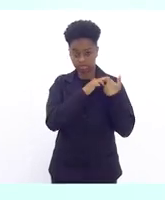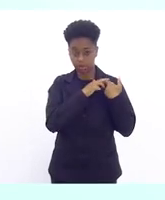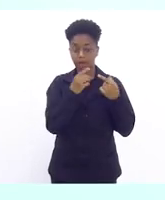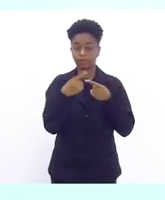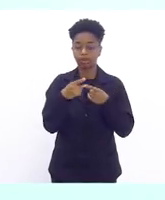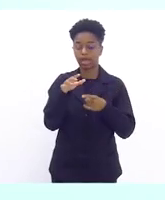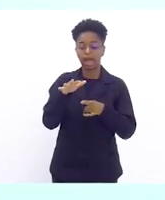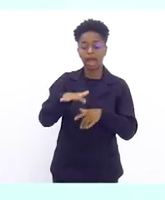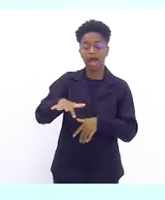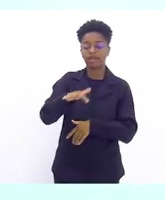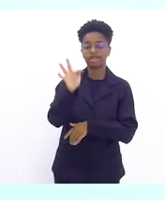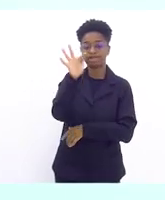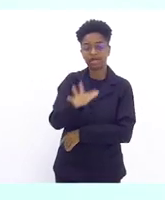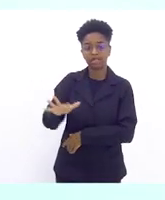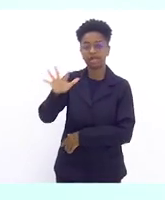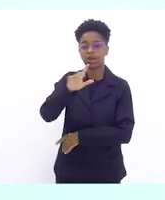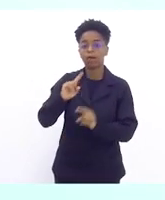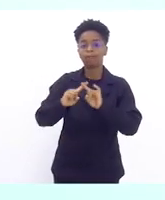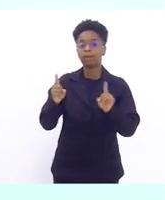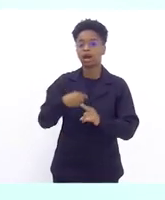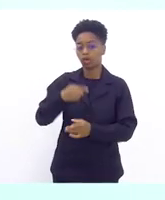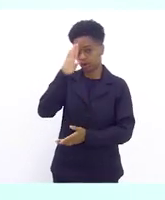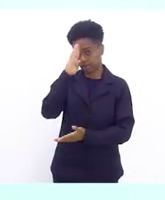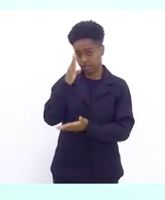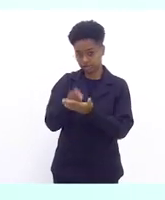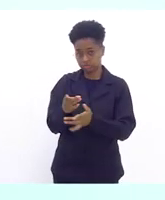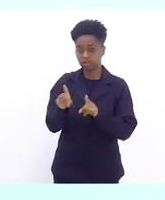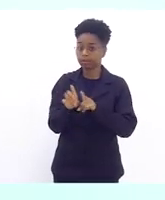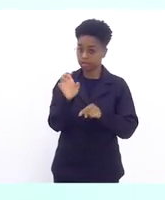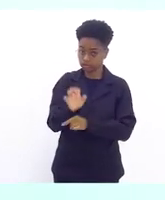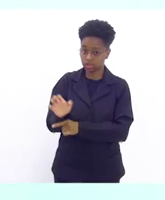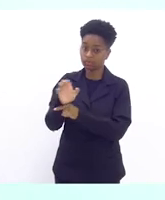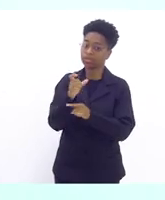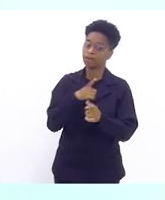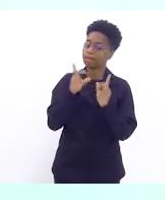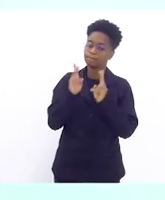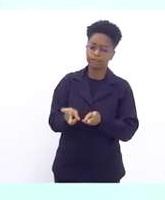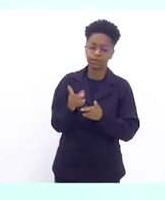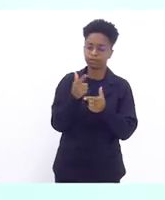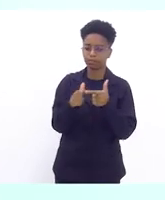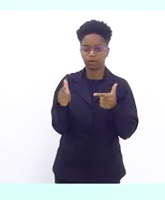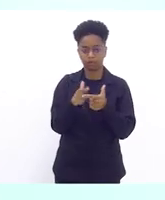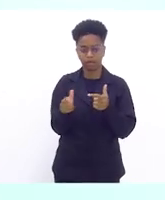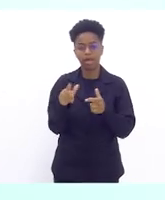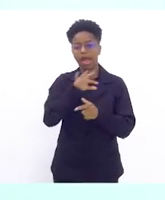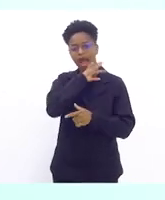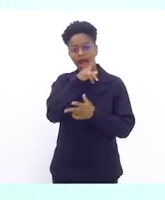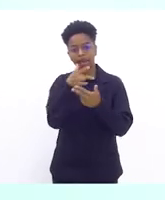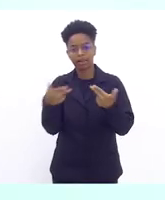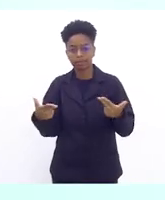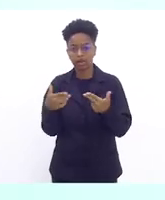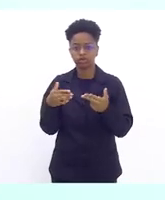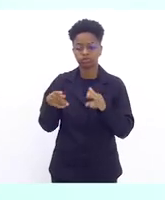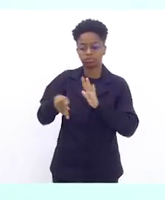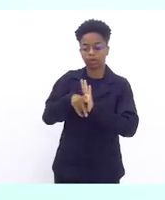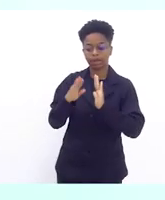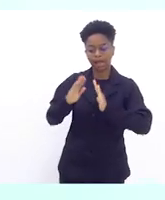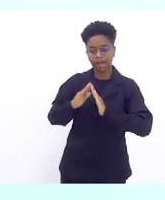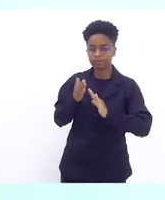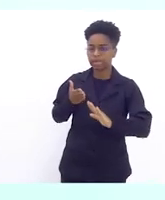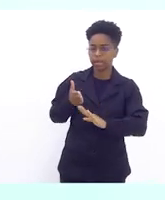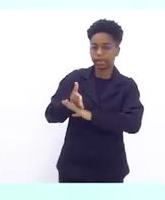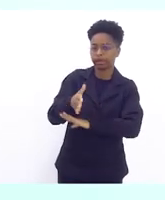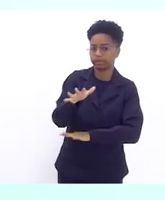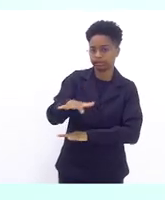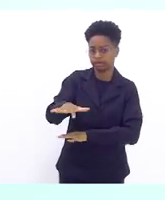é Federal Mas eu acredito que nos estaduais também vivem esse mesmo tipo de problema com animais domésticos que entram